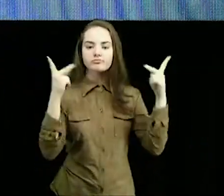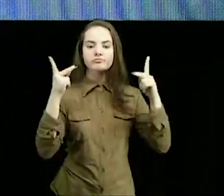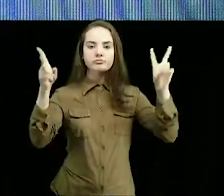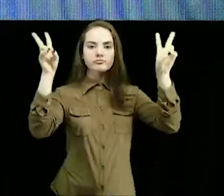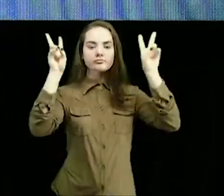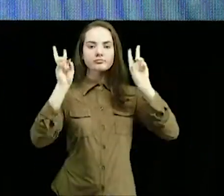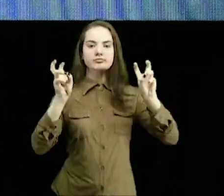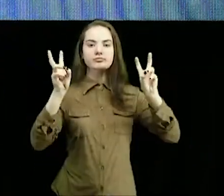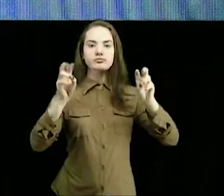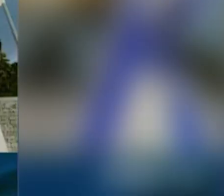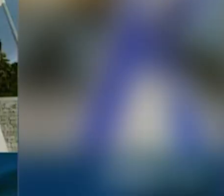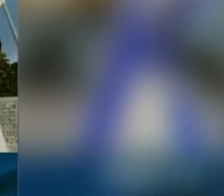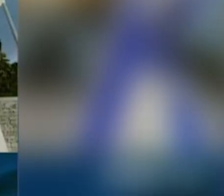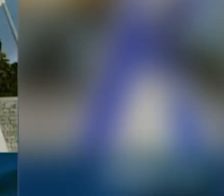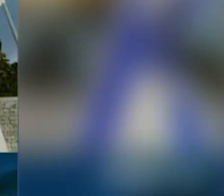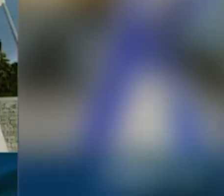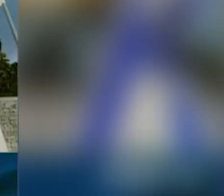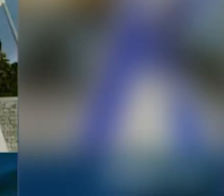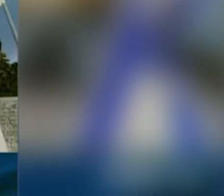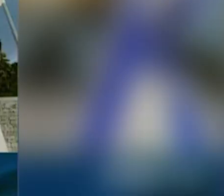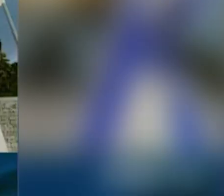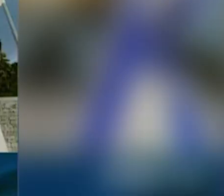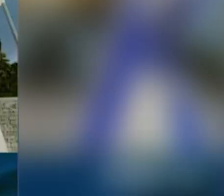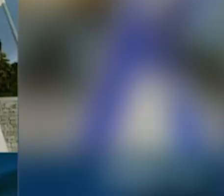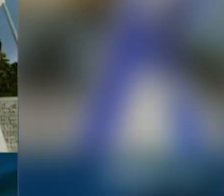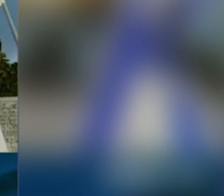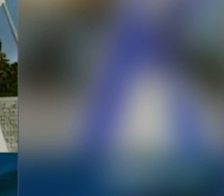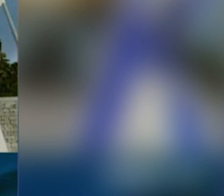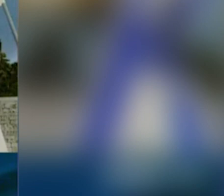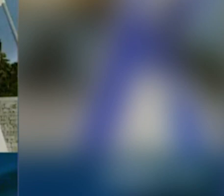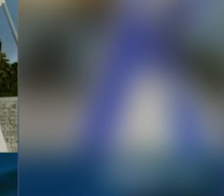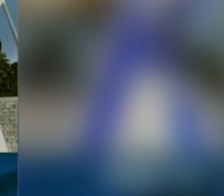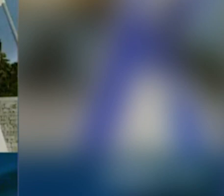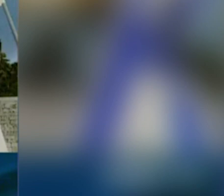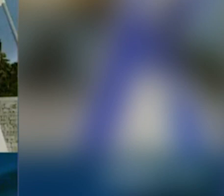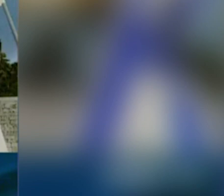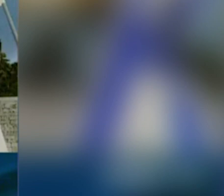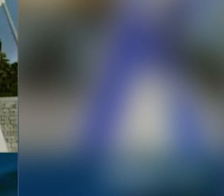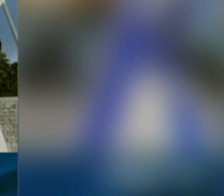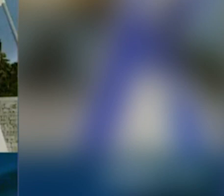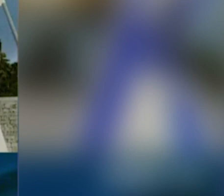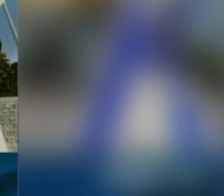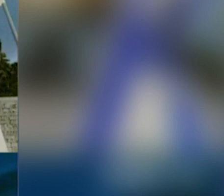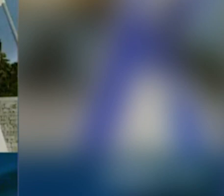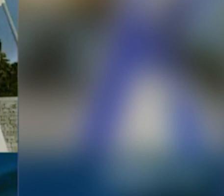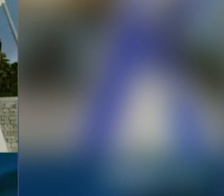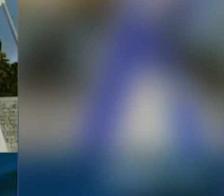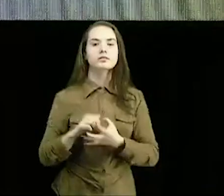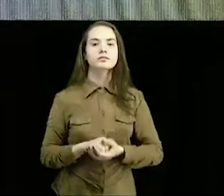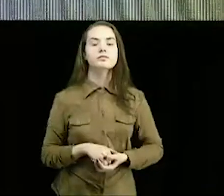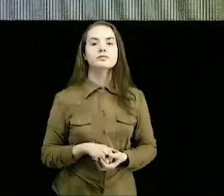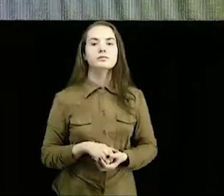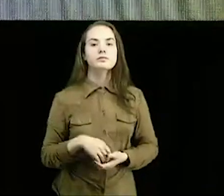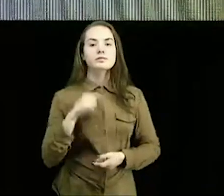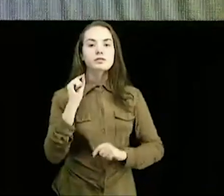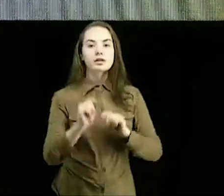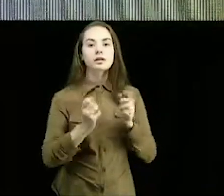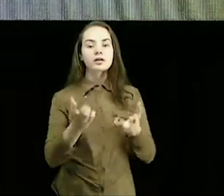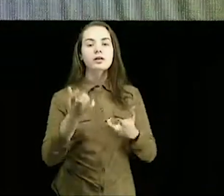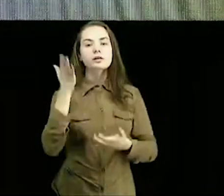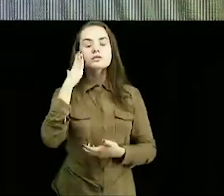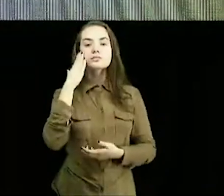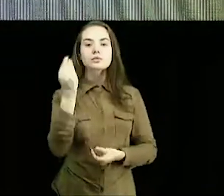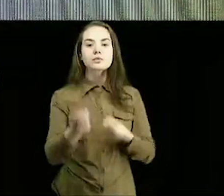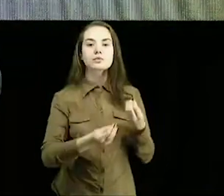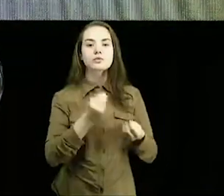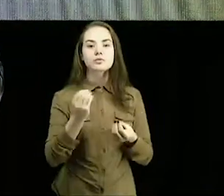seu coração dentro dessa área. E, Caravana de Israel, para quem vai com a gente, ou quem quer saber como é que vai funcionar, como é que vai